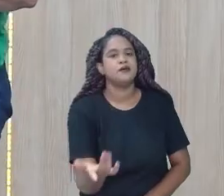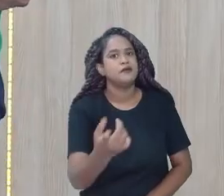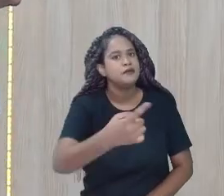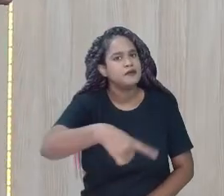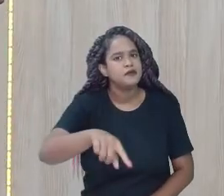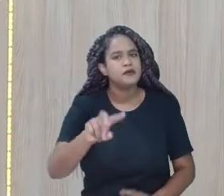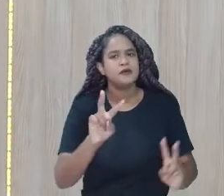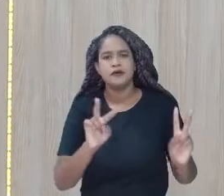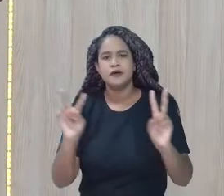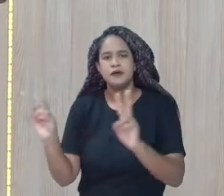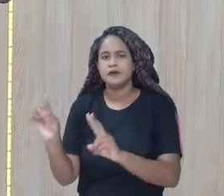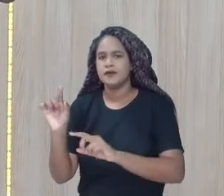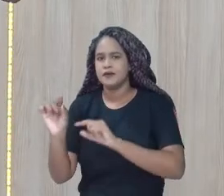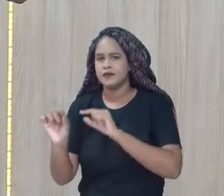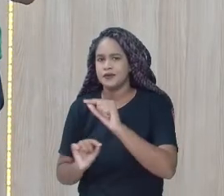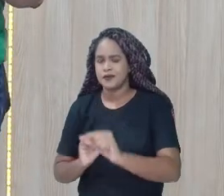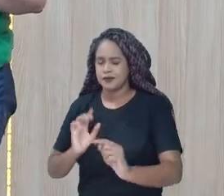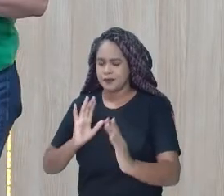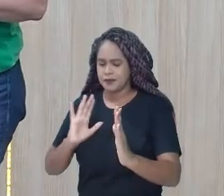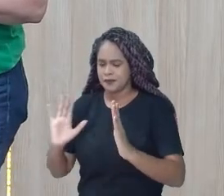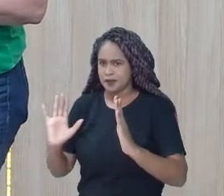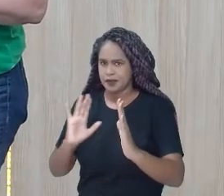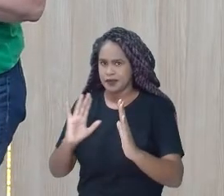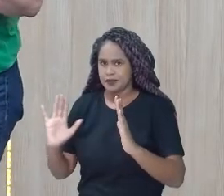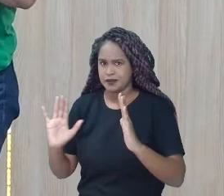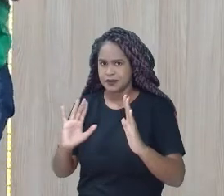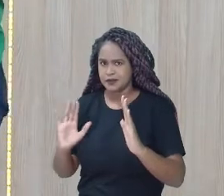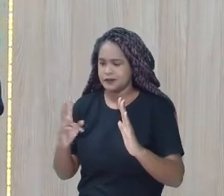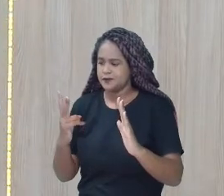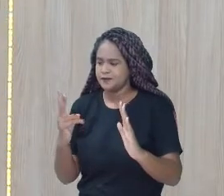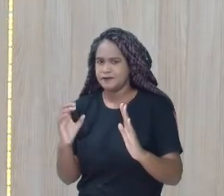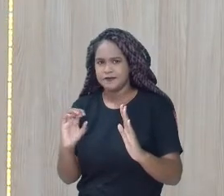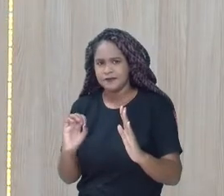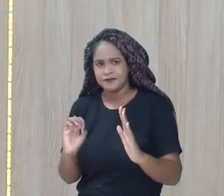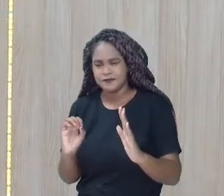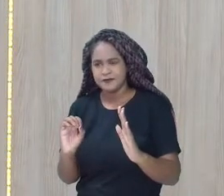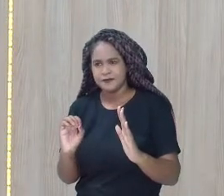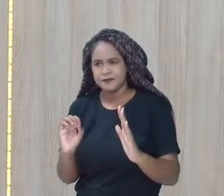aí a distância, não é, pessoal? Depois de